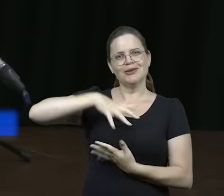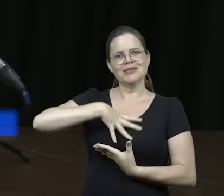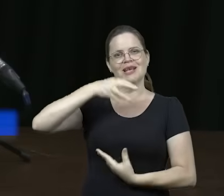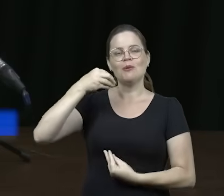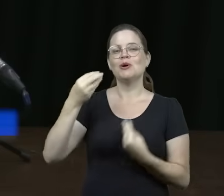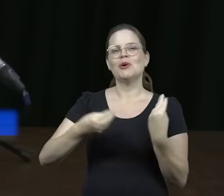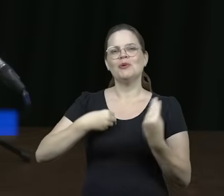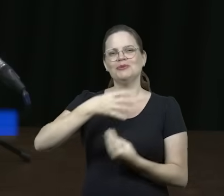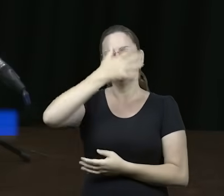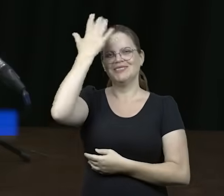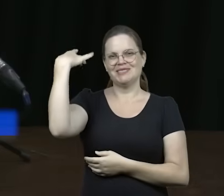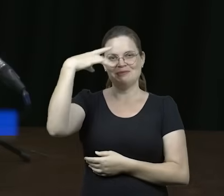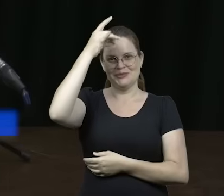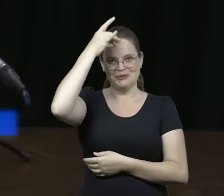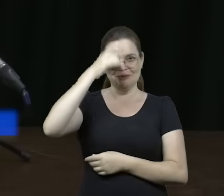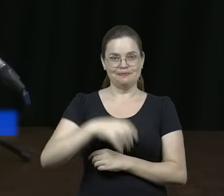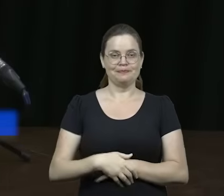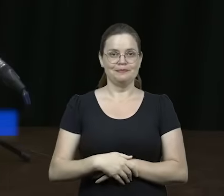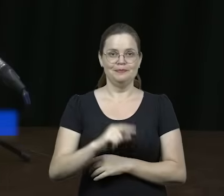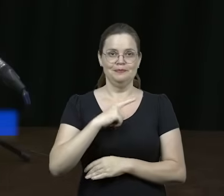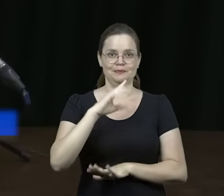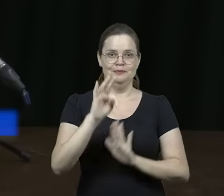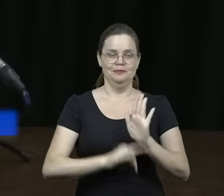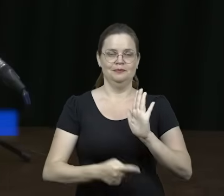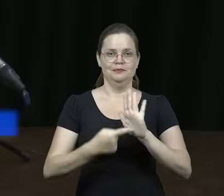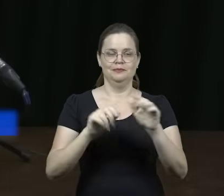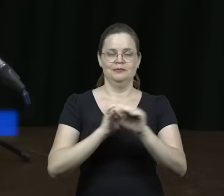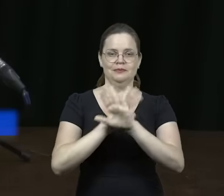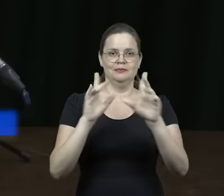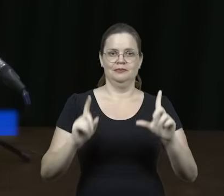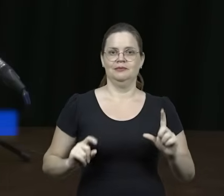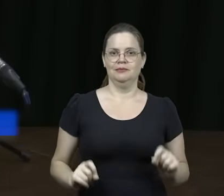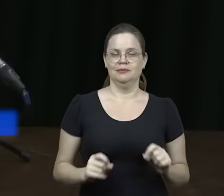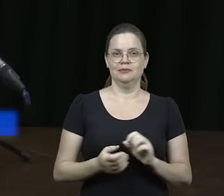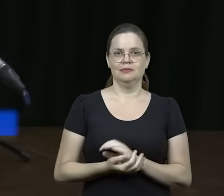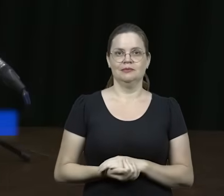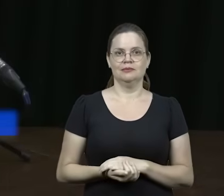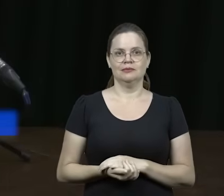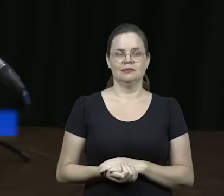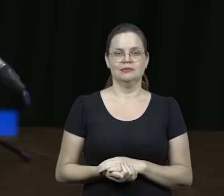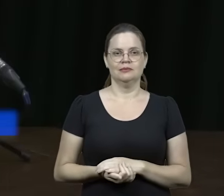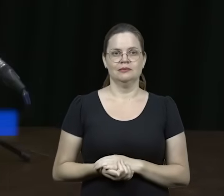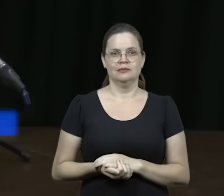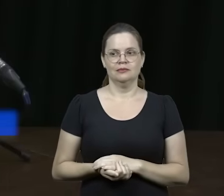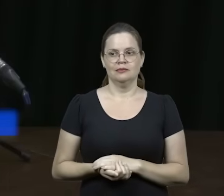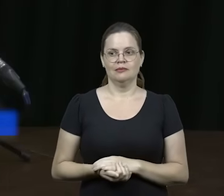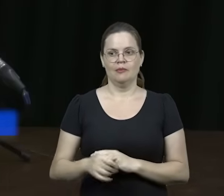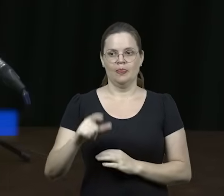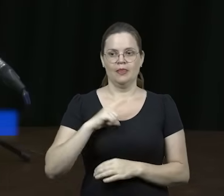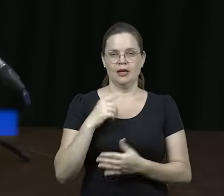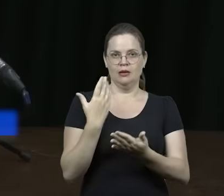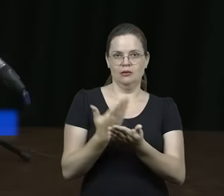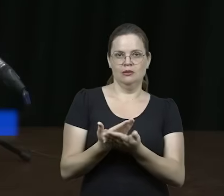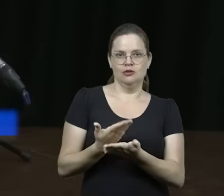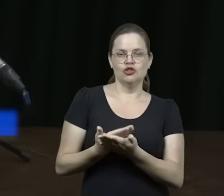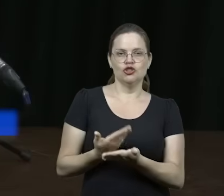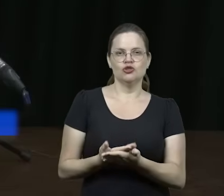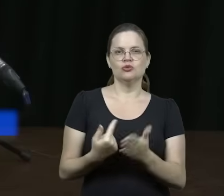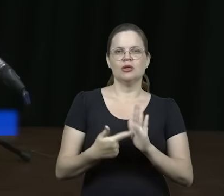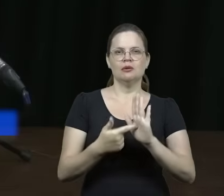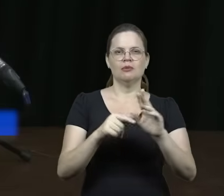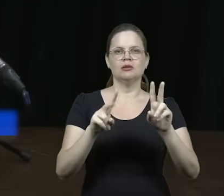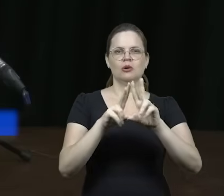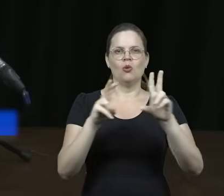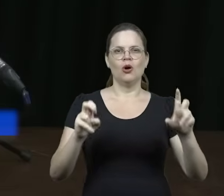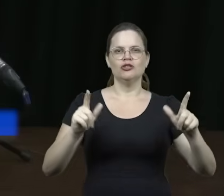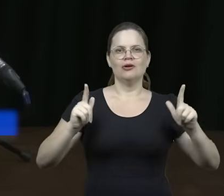né? Tem até um texto que diz, que está aquele texto quando o anjo Gabriel